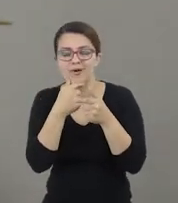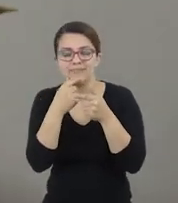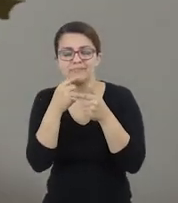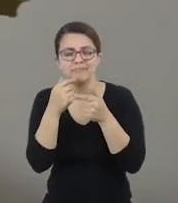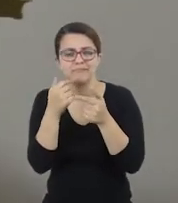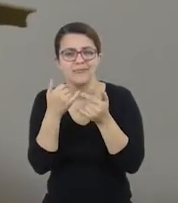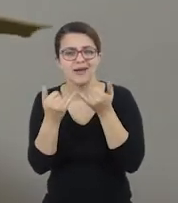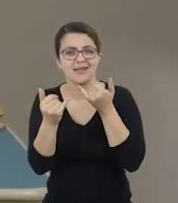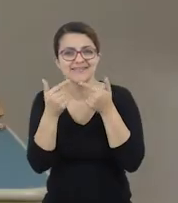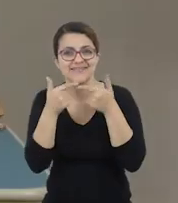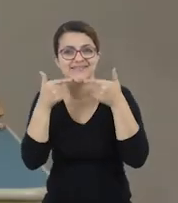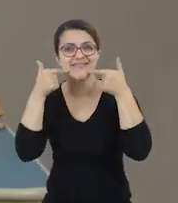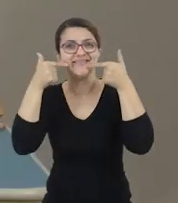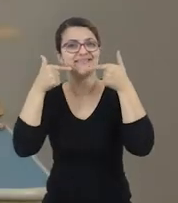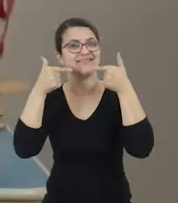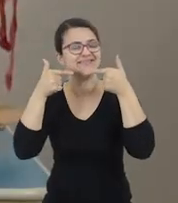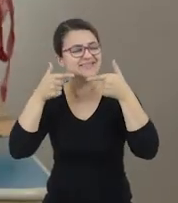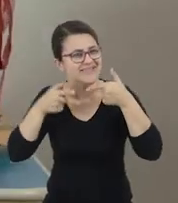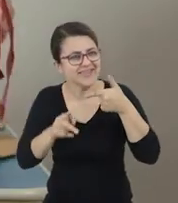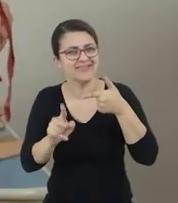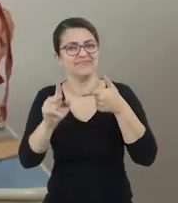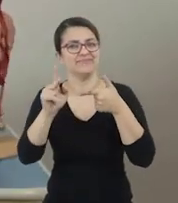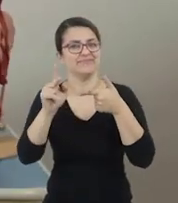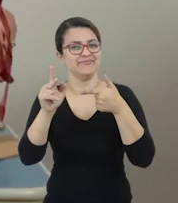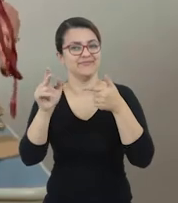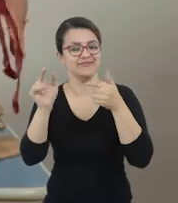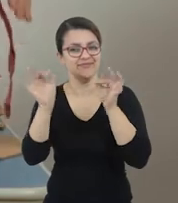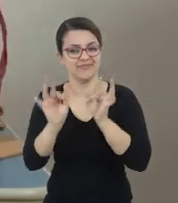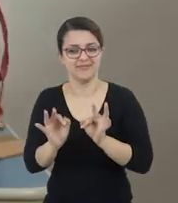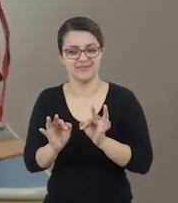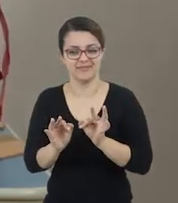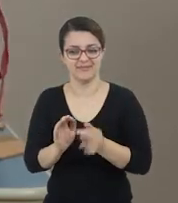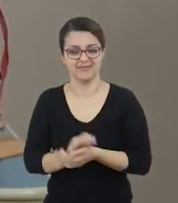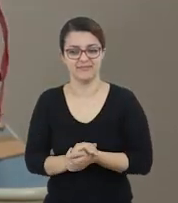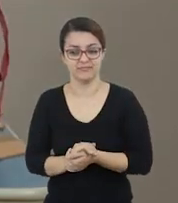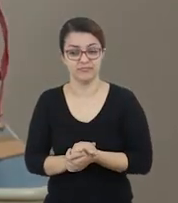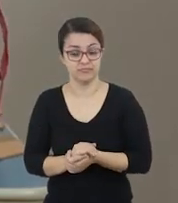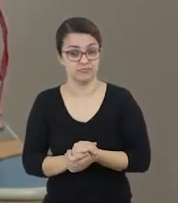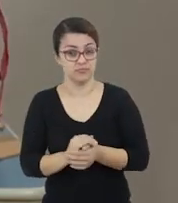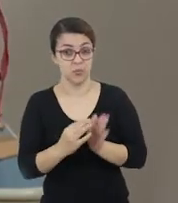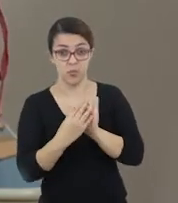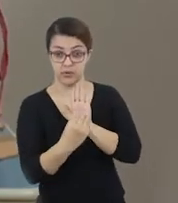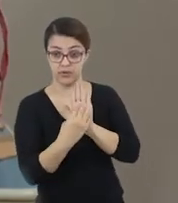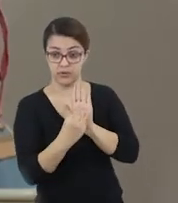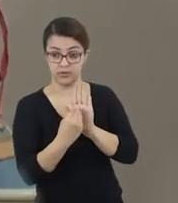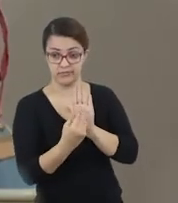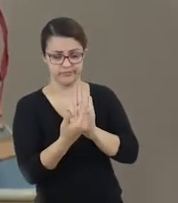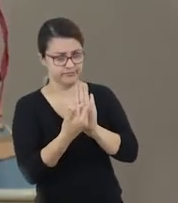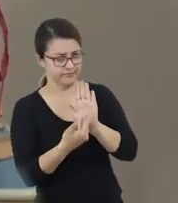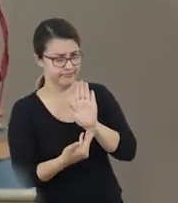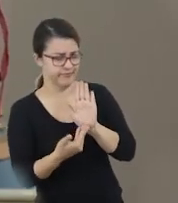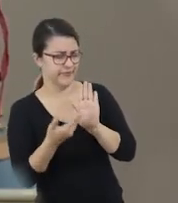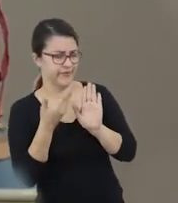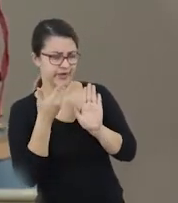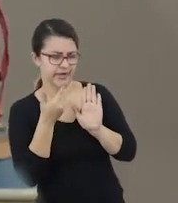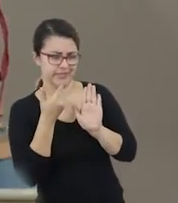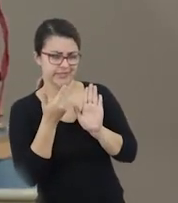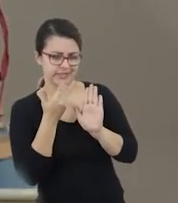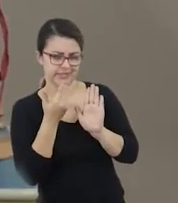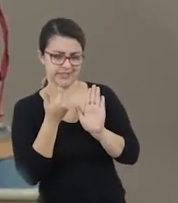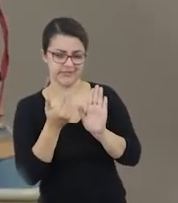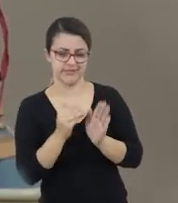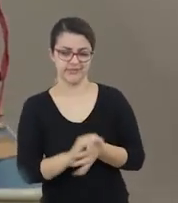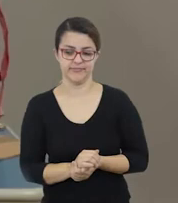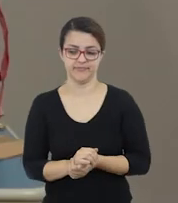sorrindo, tá? E ele é bem engraçadinho. Temos aqui mais um modelinho, olha, bem fácil de fazer,